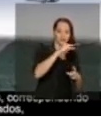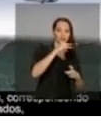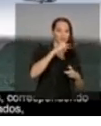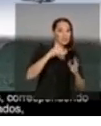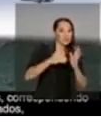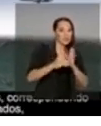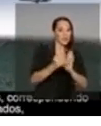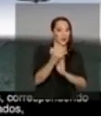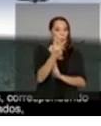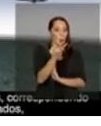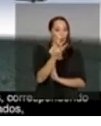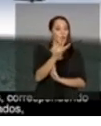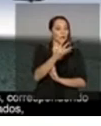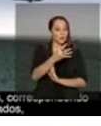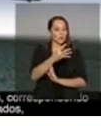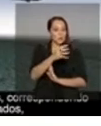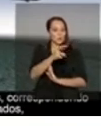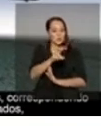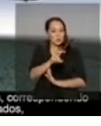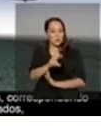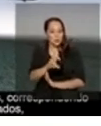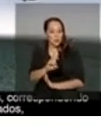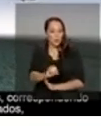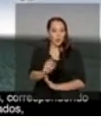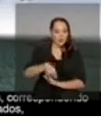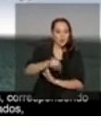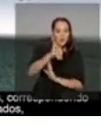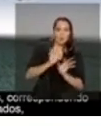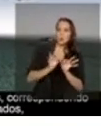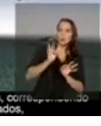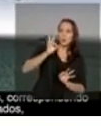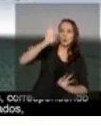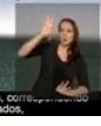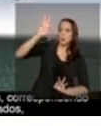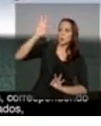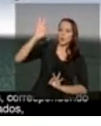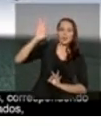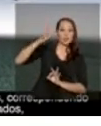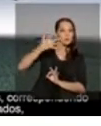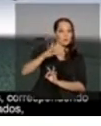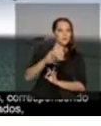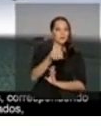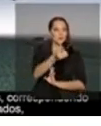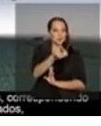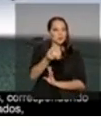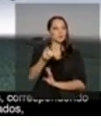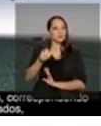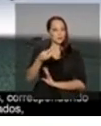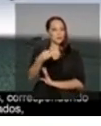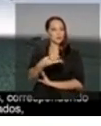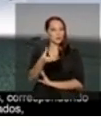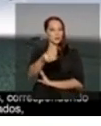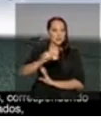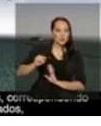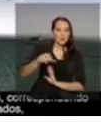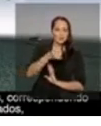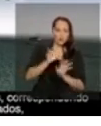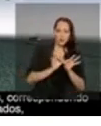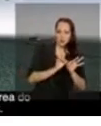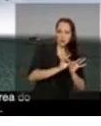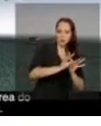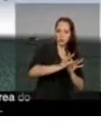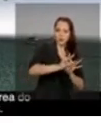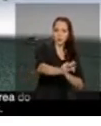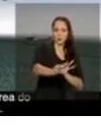até 450 km a 30 mil pés, correspondendo a cerca de 636 mil quilômetros